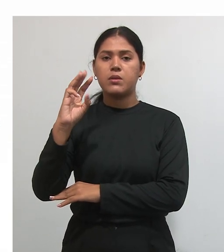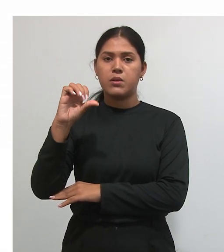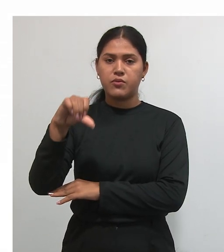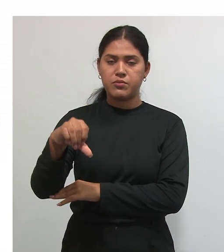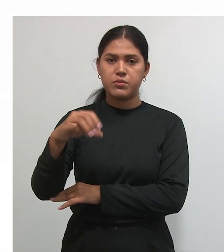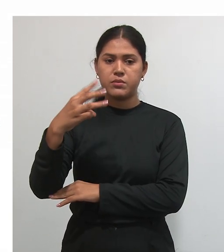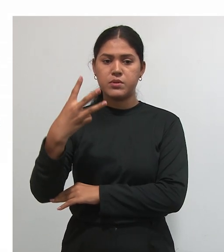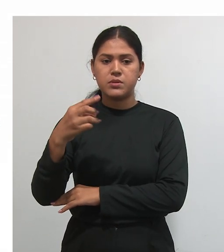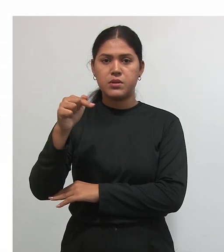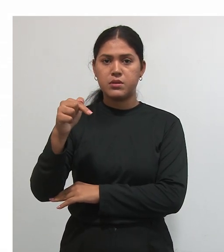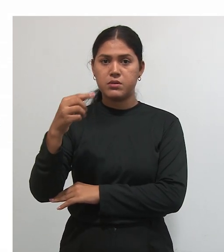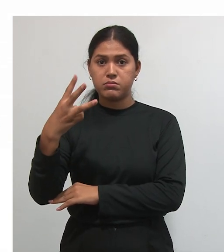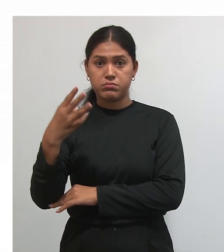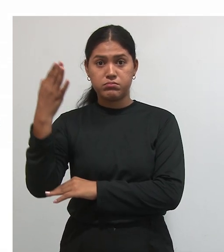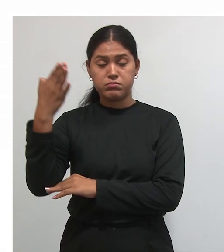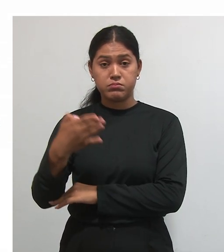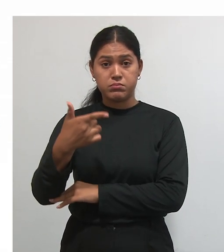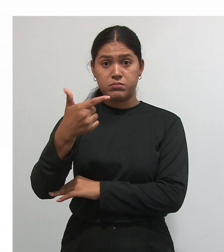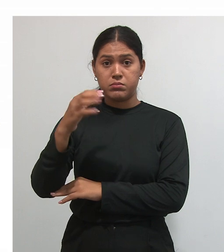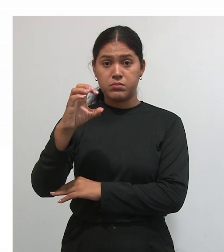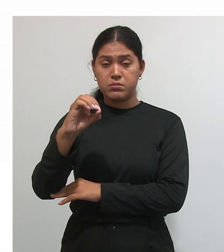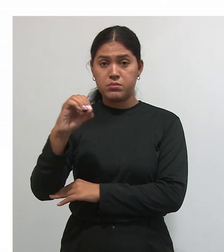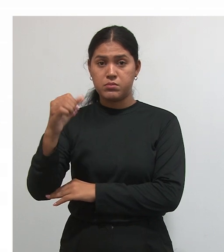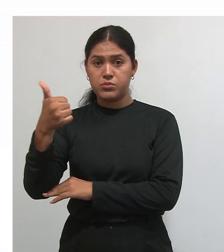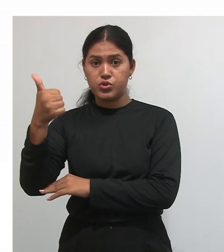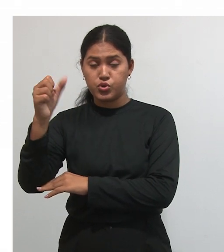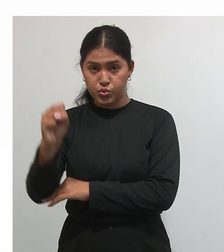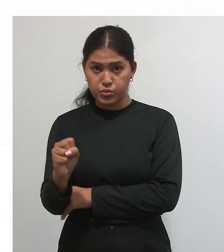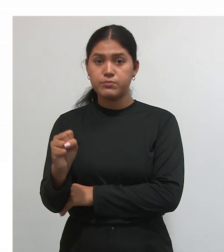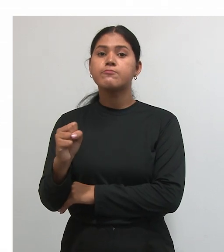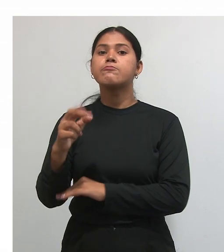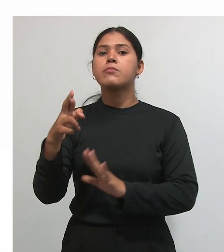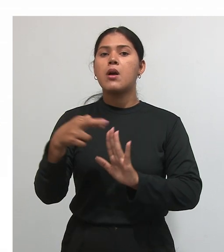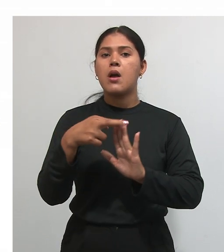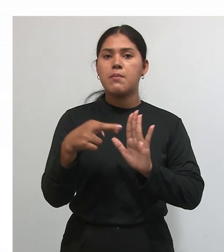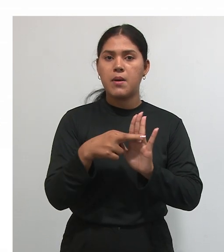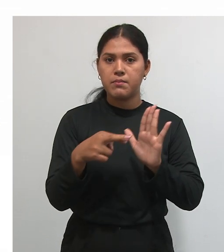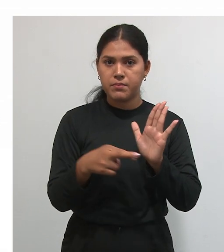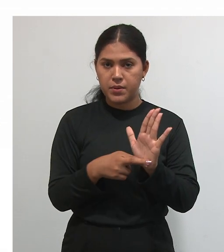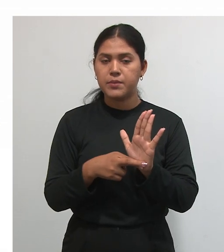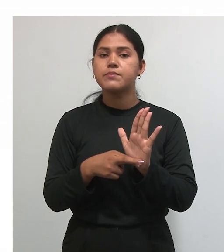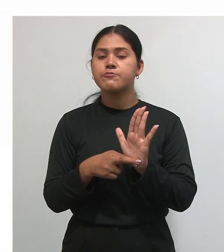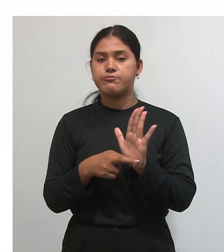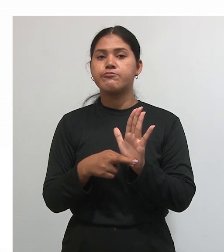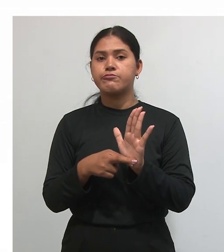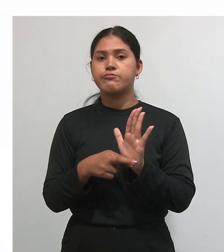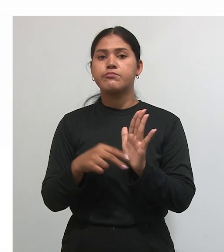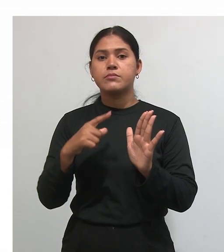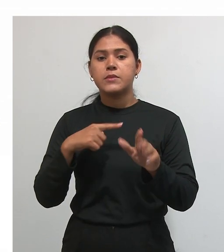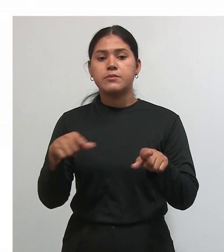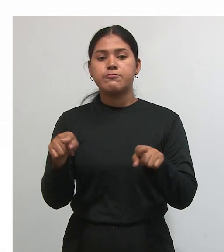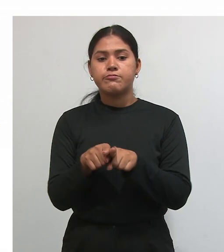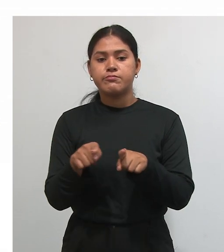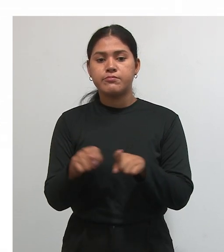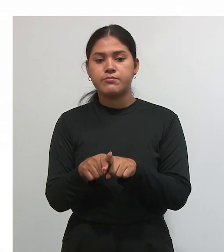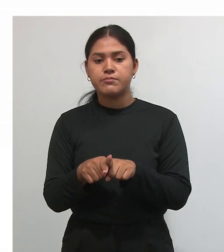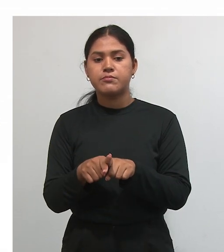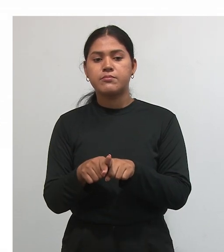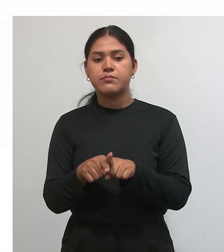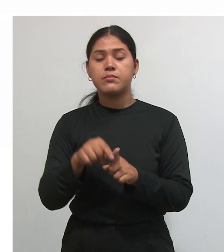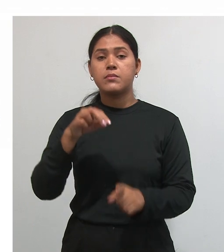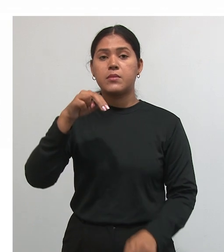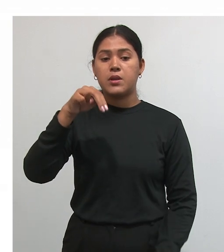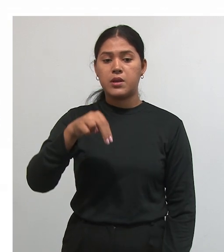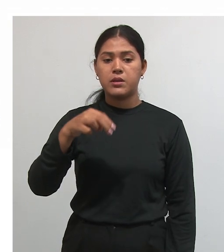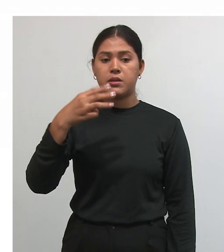9.373 aqui, de 2018, na Instrução Normativa. Aqui no caso, tem a instrução também